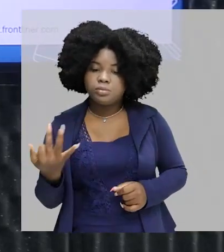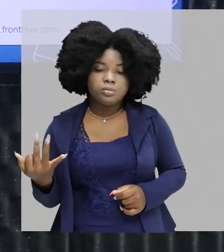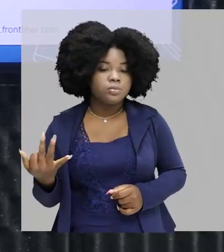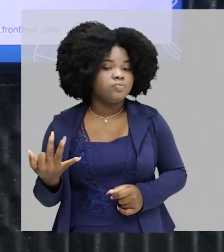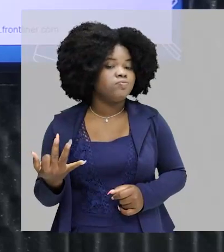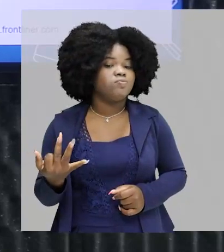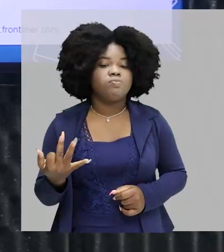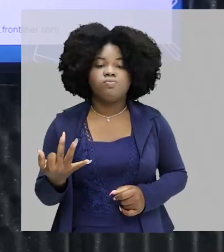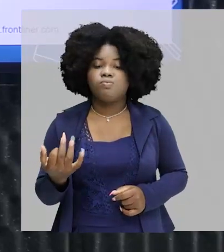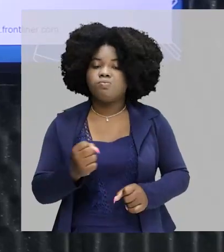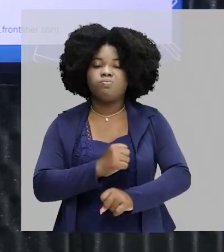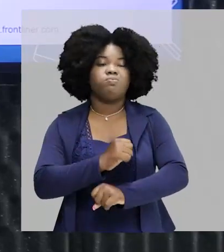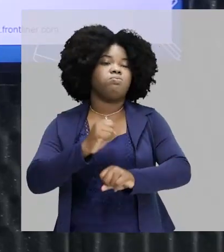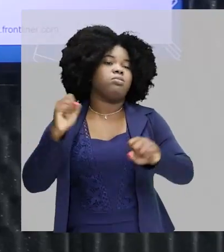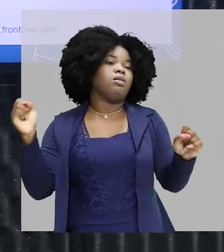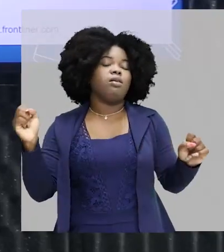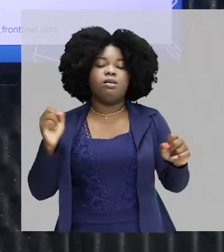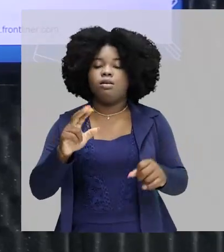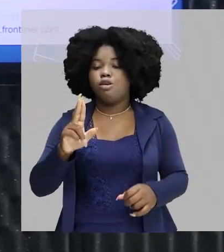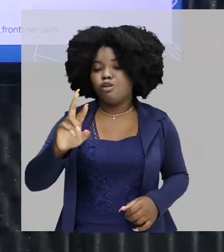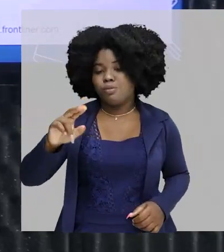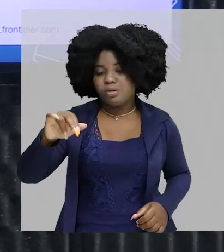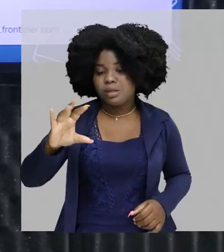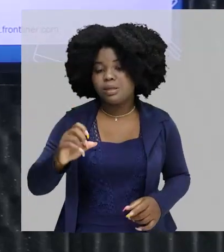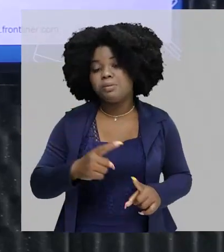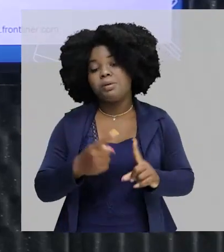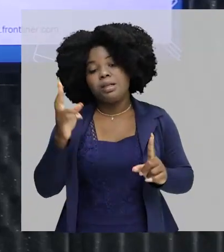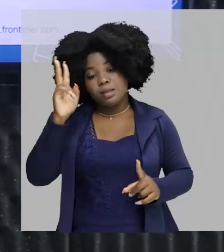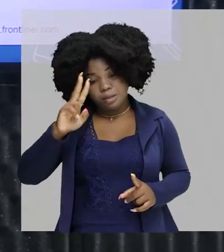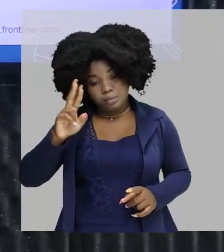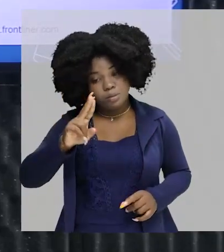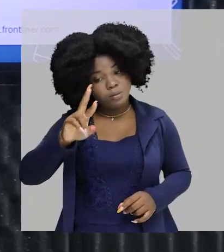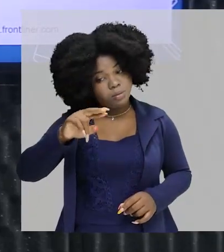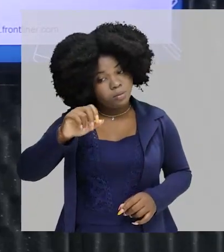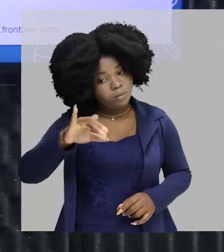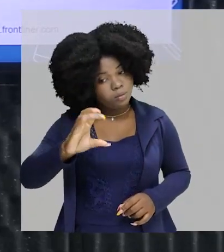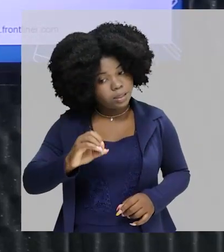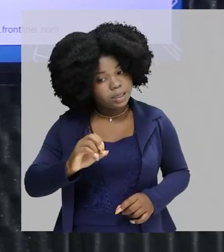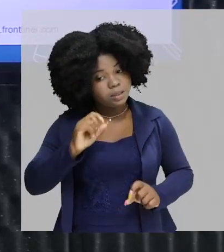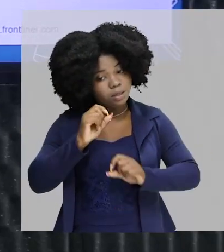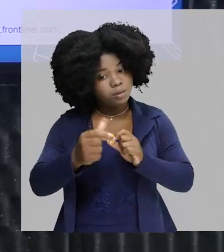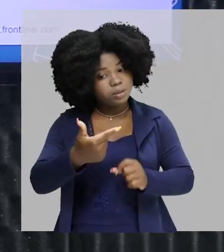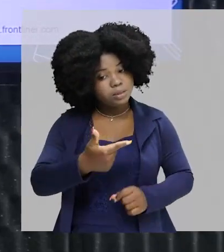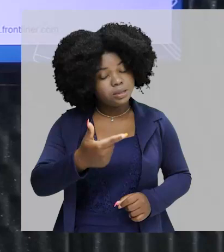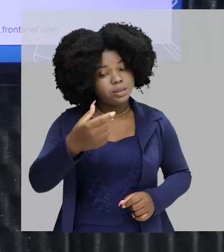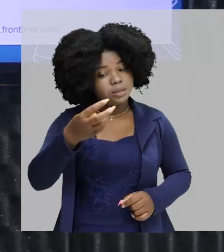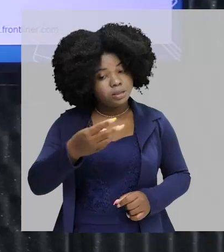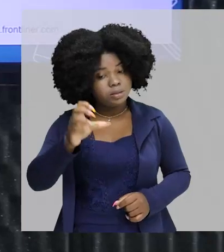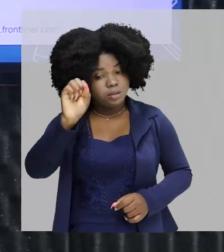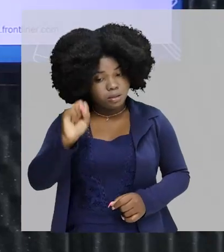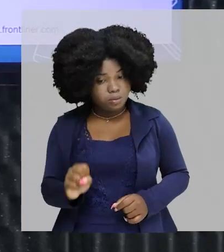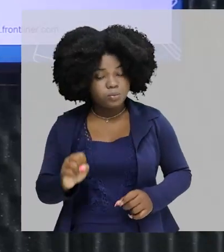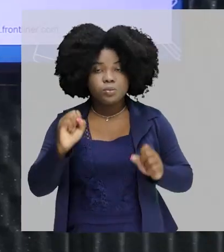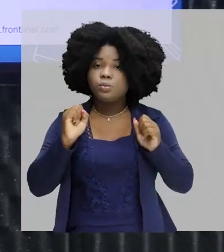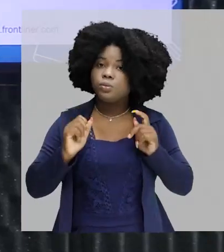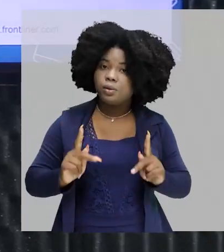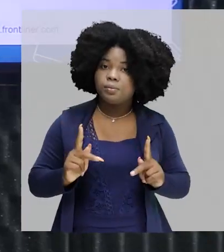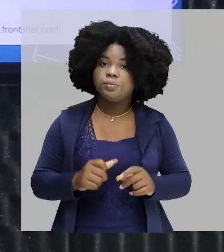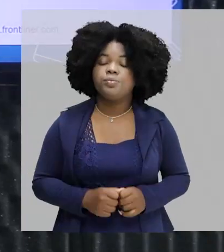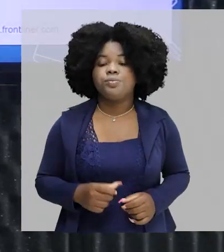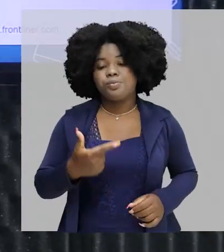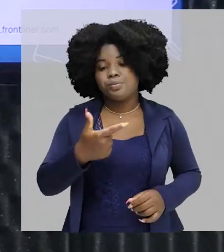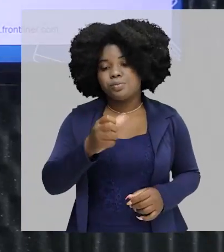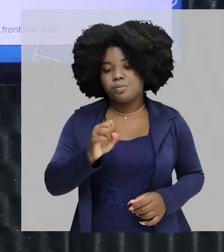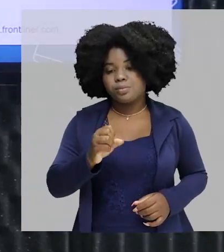muito grande de urânio. Mas lembrando, esse urânio é o urânio 238, certo? Esse